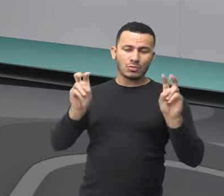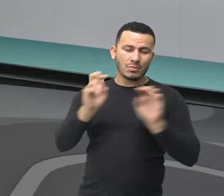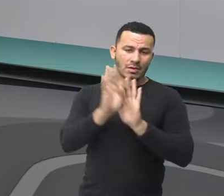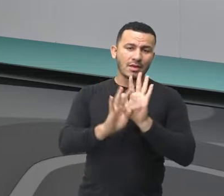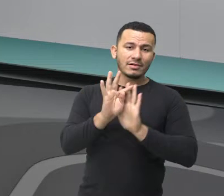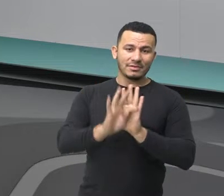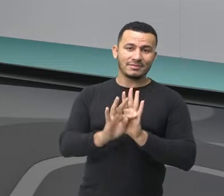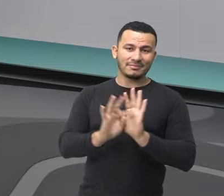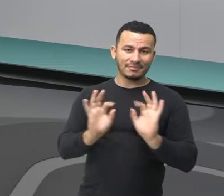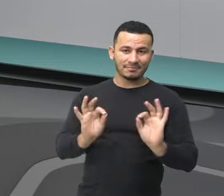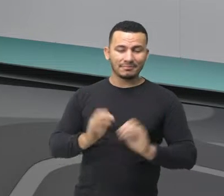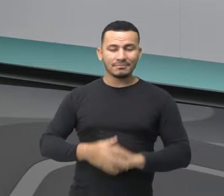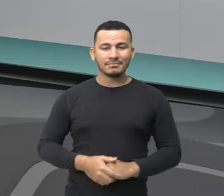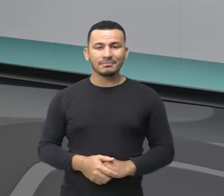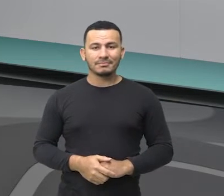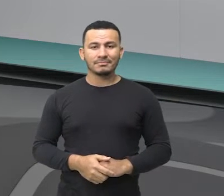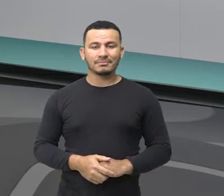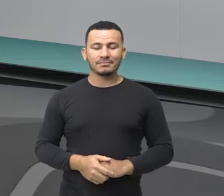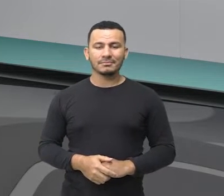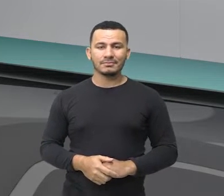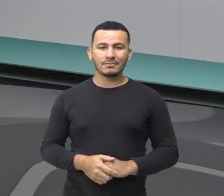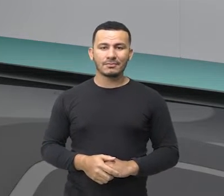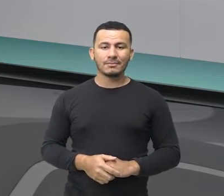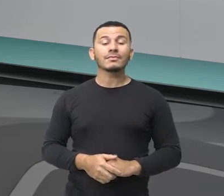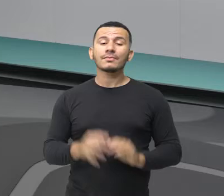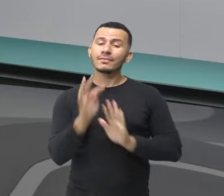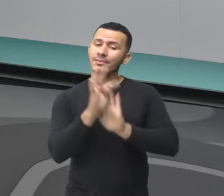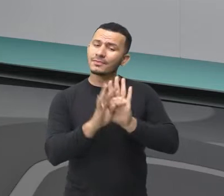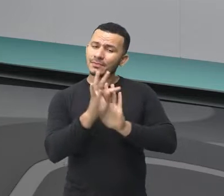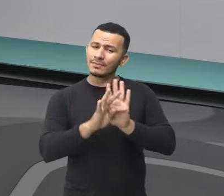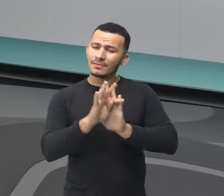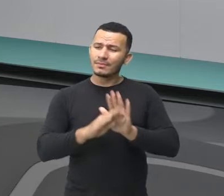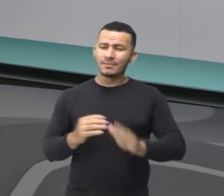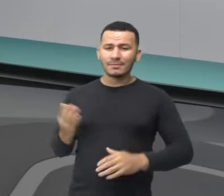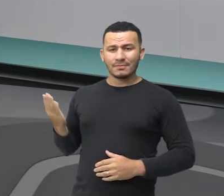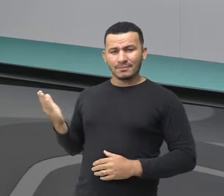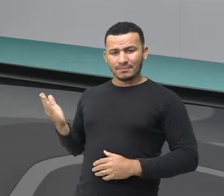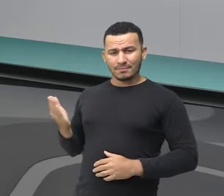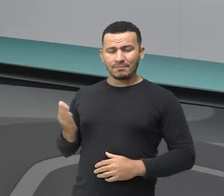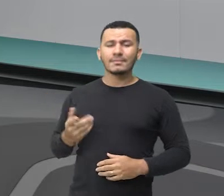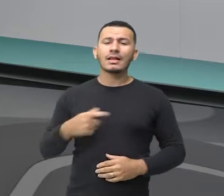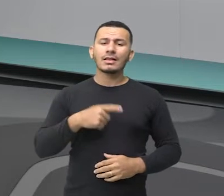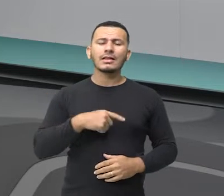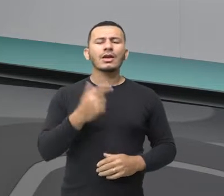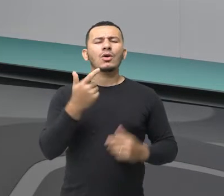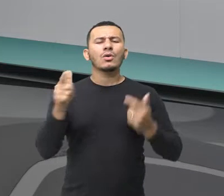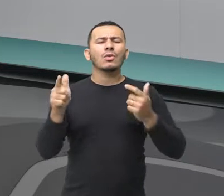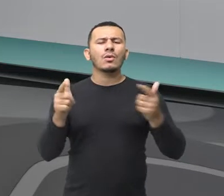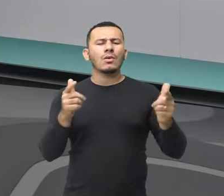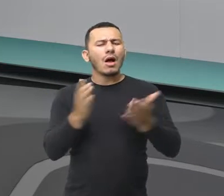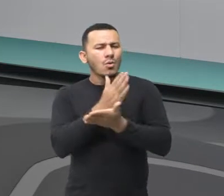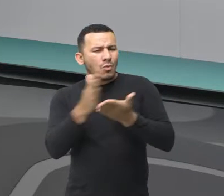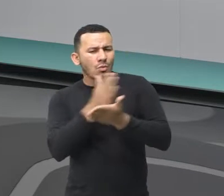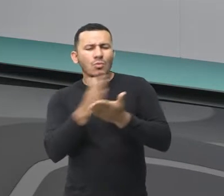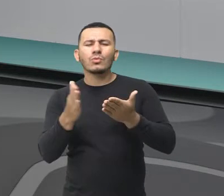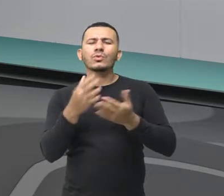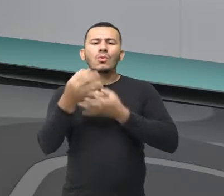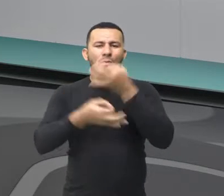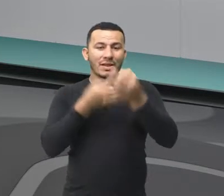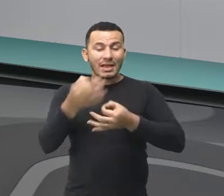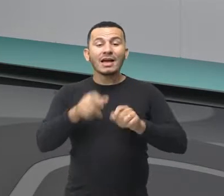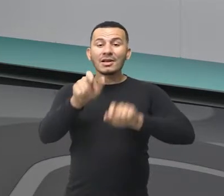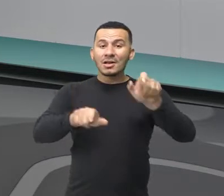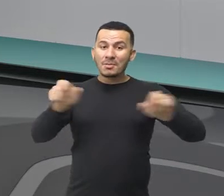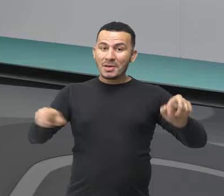dito aqui, ok? Em relação a esse texto aqui, a gente trouxe para vocês alguns comentários que as